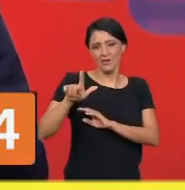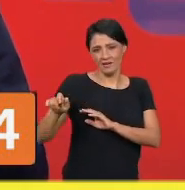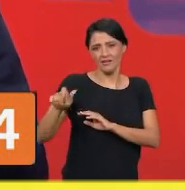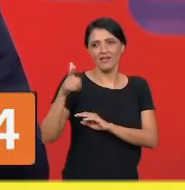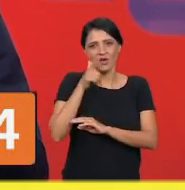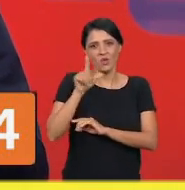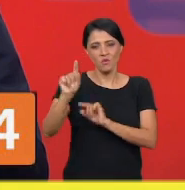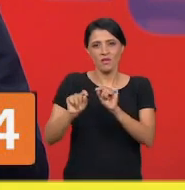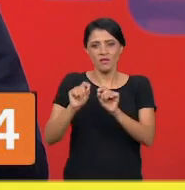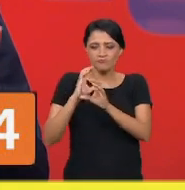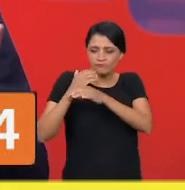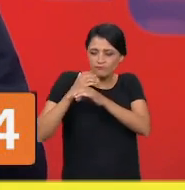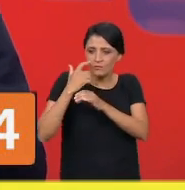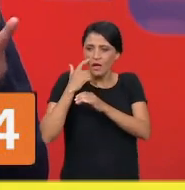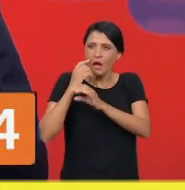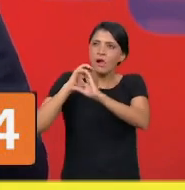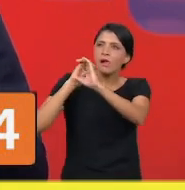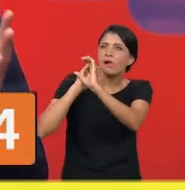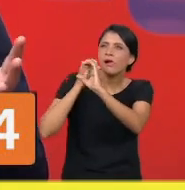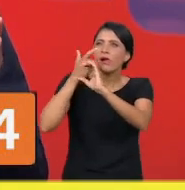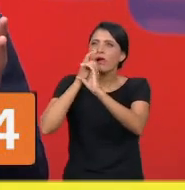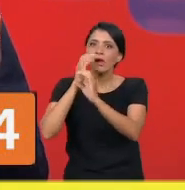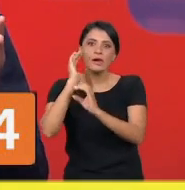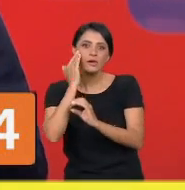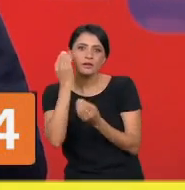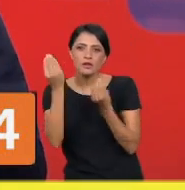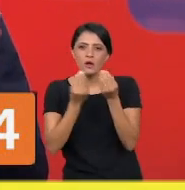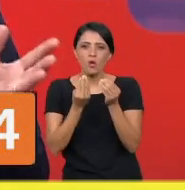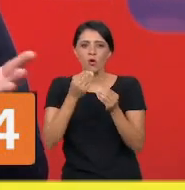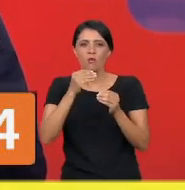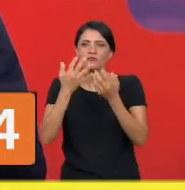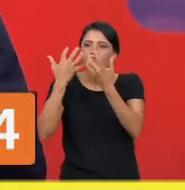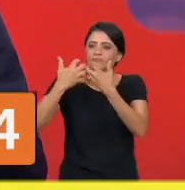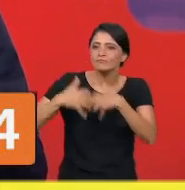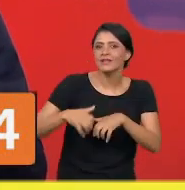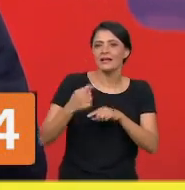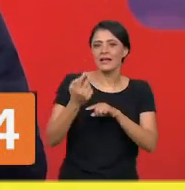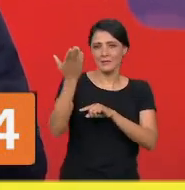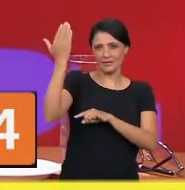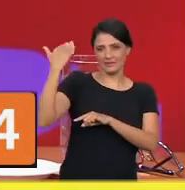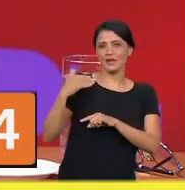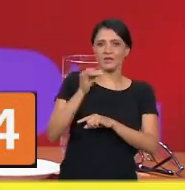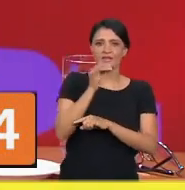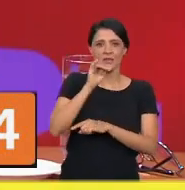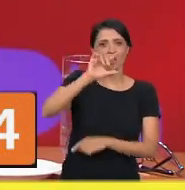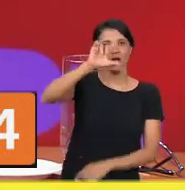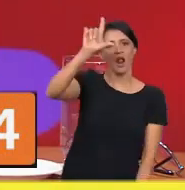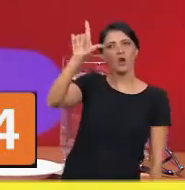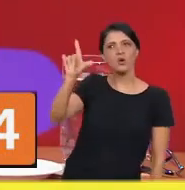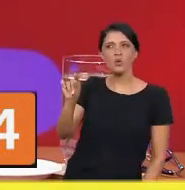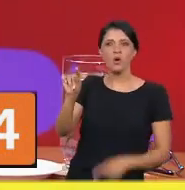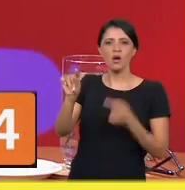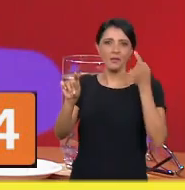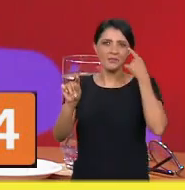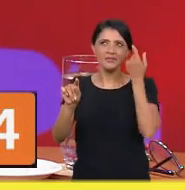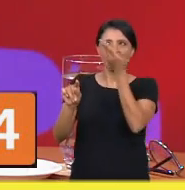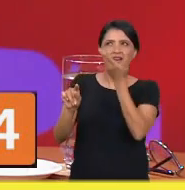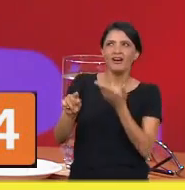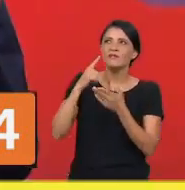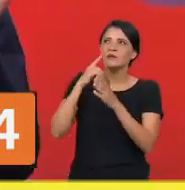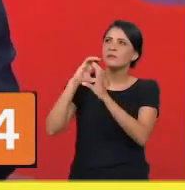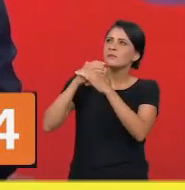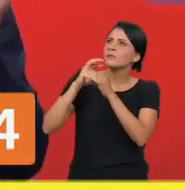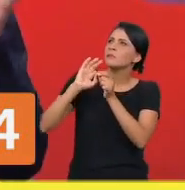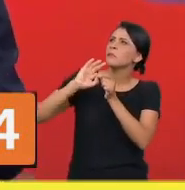entender como funcionava certas dinâmicas, né? Até aquela época, por exemplo, a Lua, muita gente imaginava que a Lua era como se